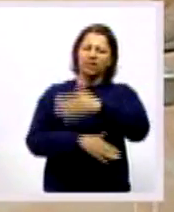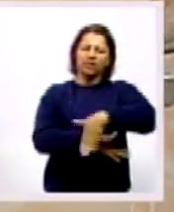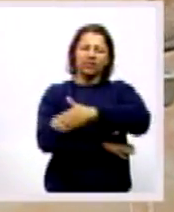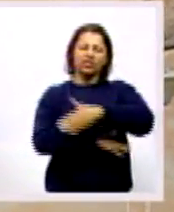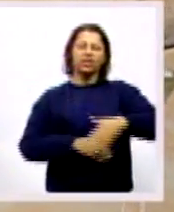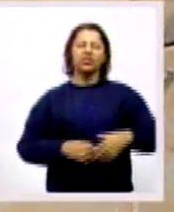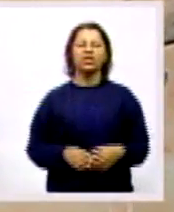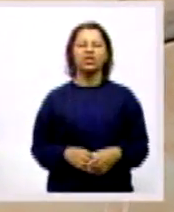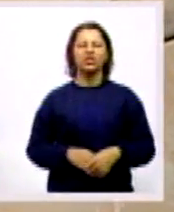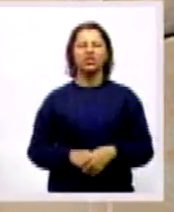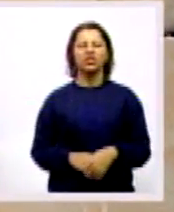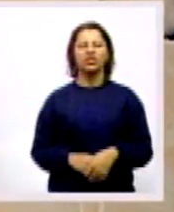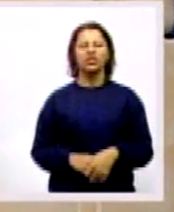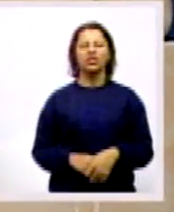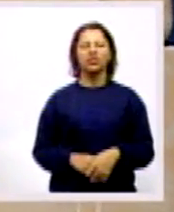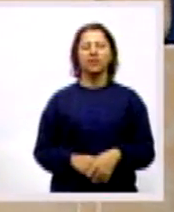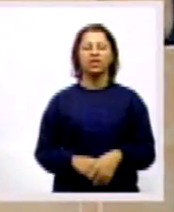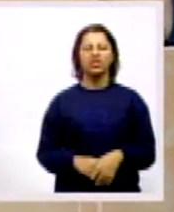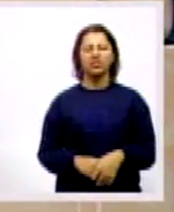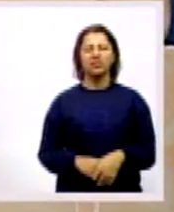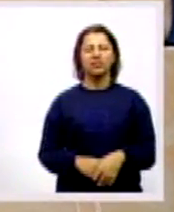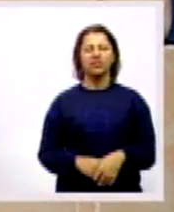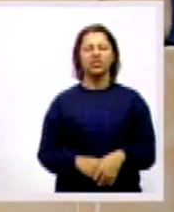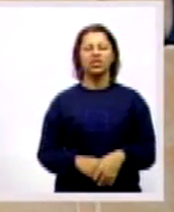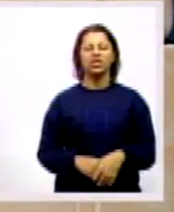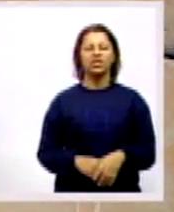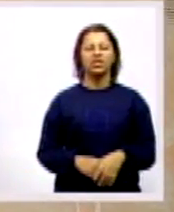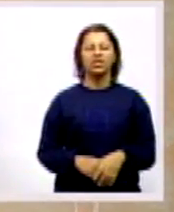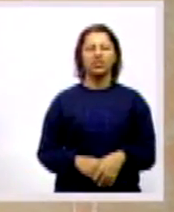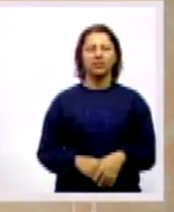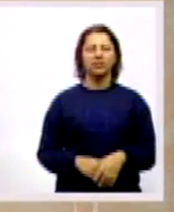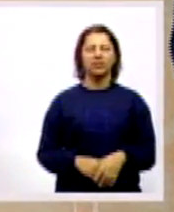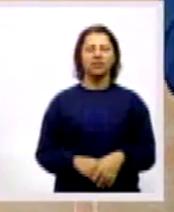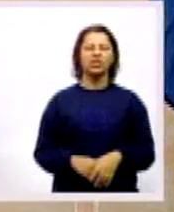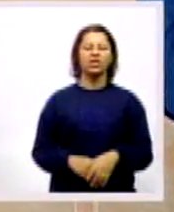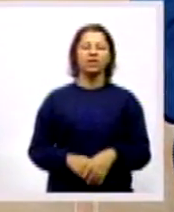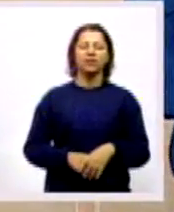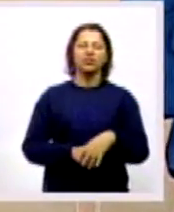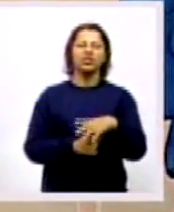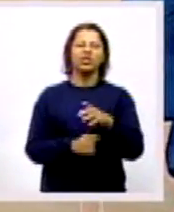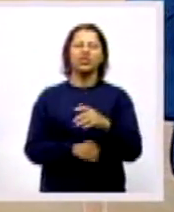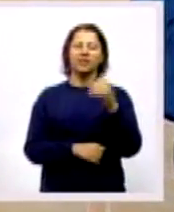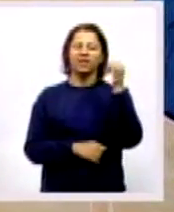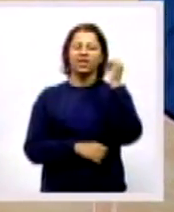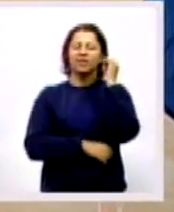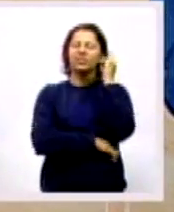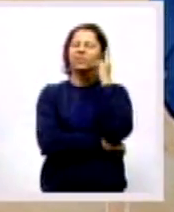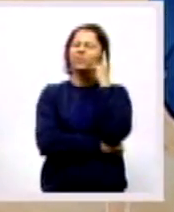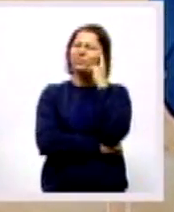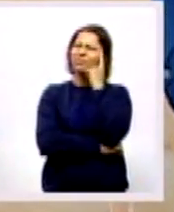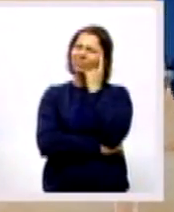lá, rua Geraldo Correia. Ela vai para assim. Uai.